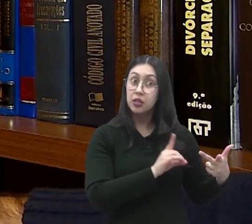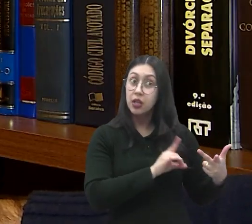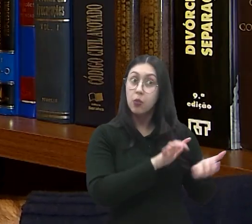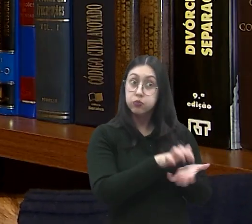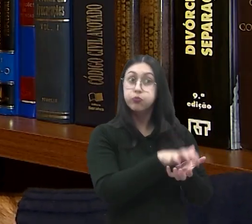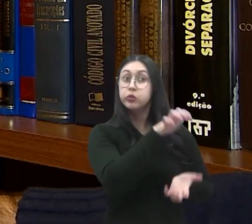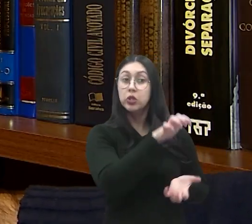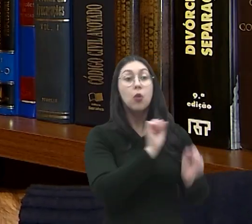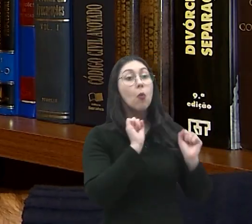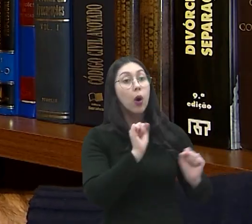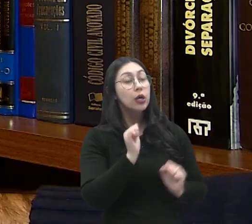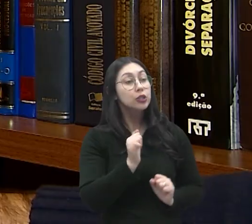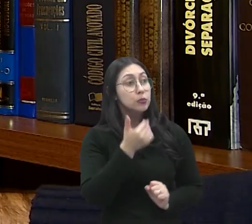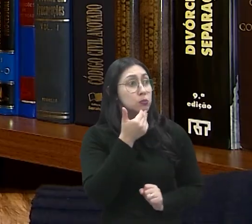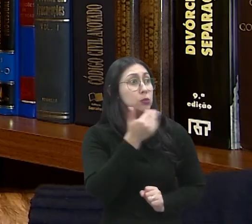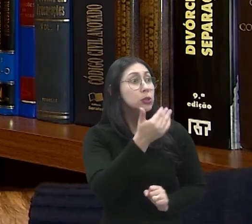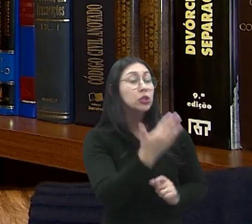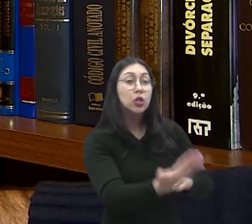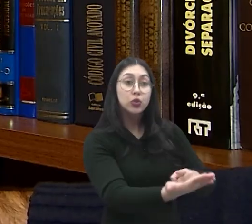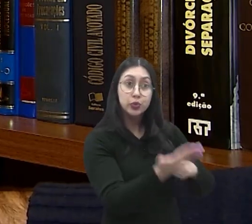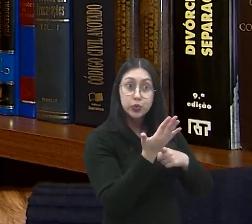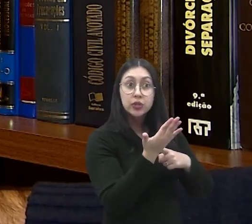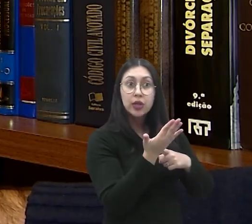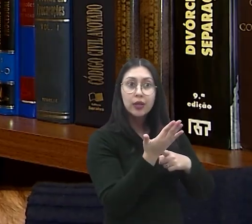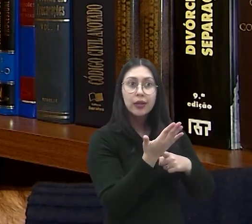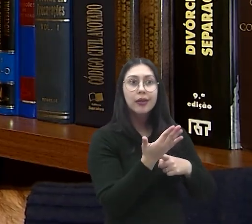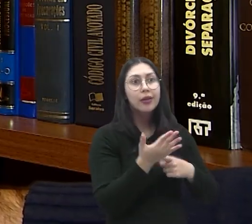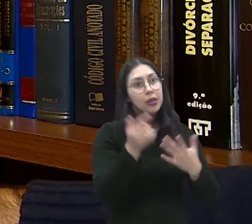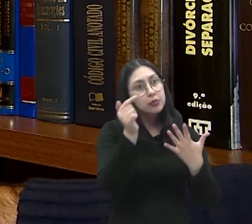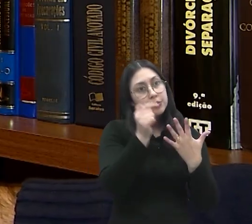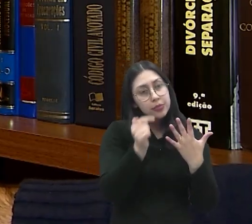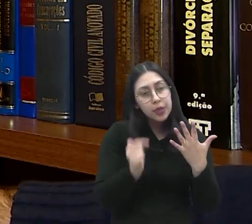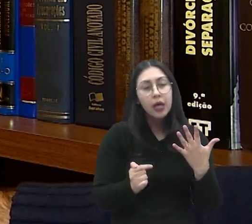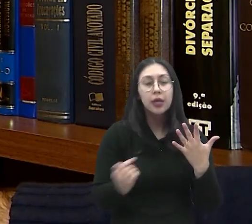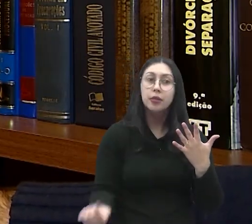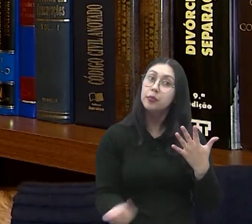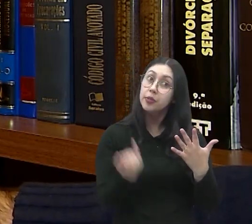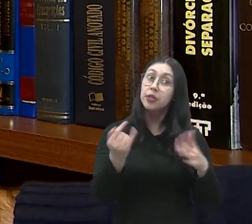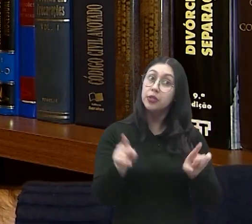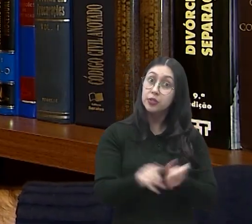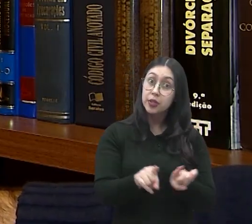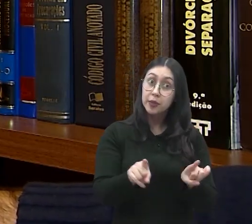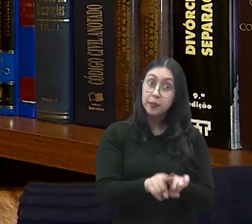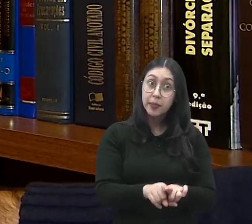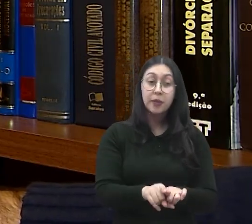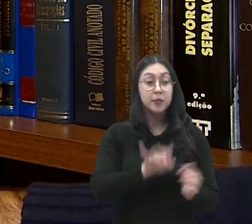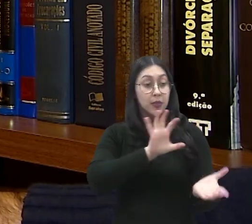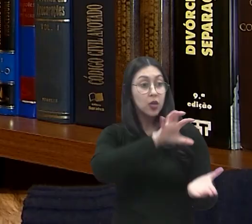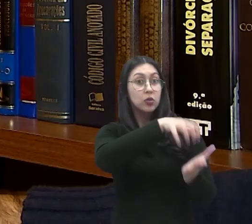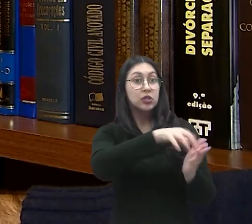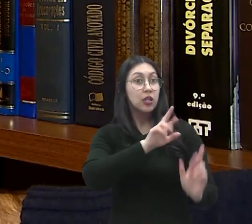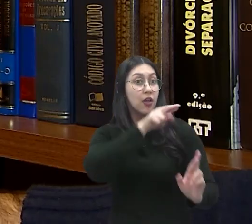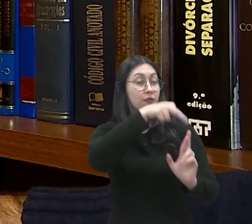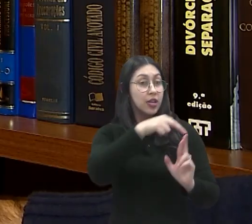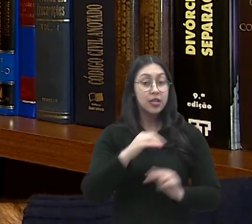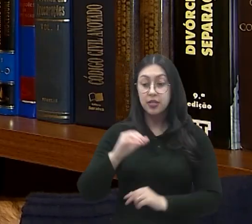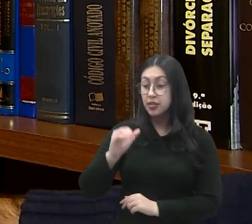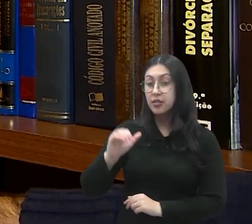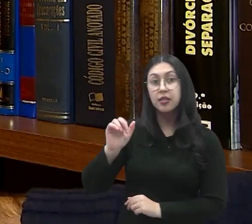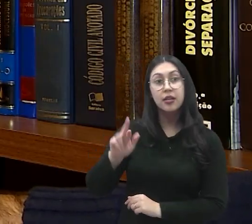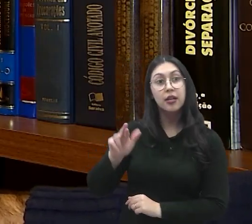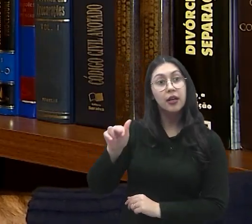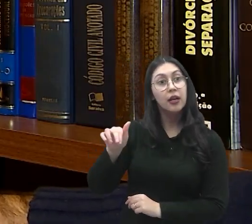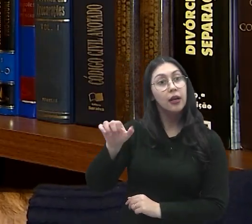qualquer delegacia, procurar ajuda na delegacia mais próxima. E existem outros canais importantes também, os centros de referência, CRAS